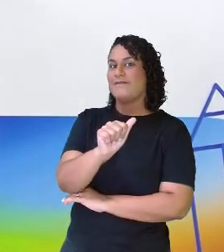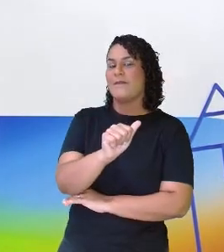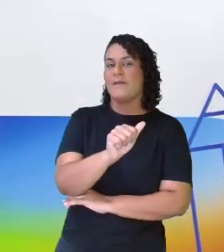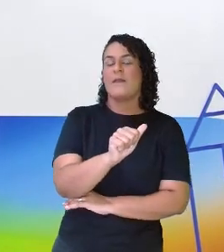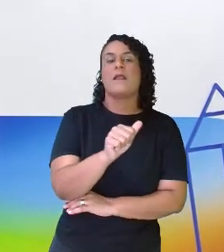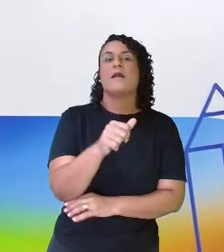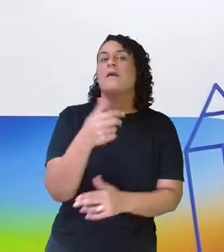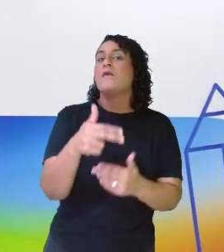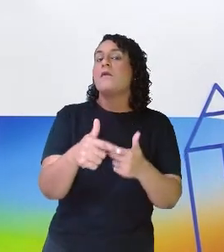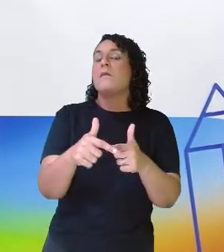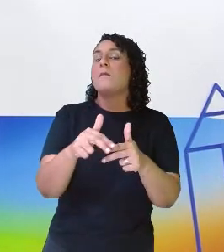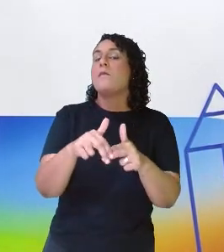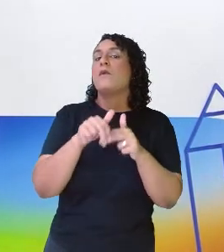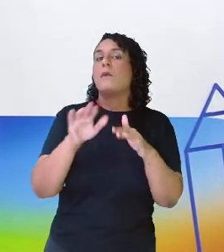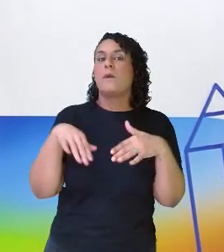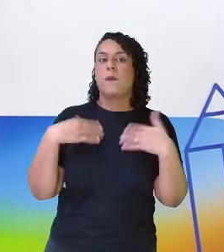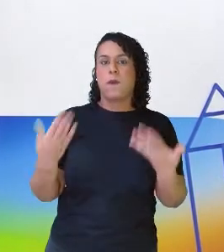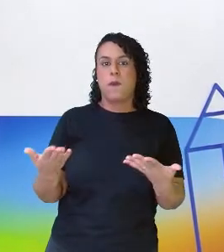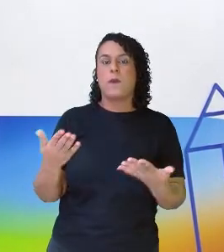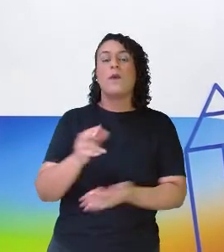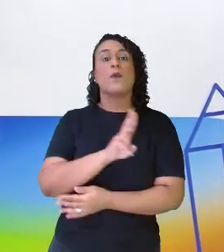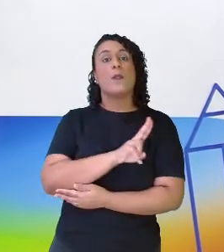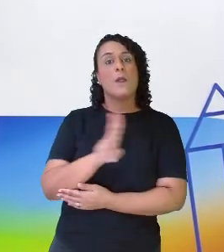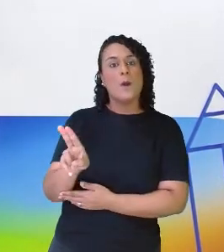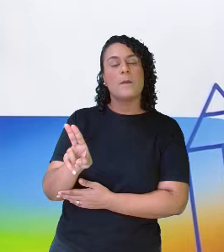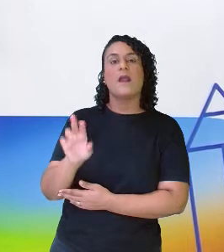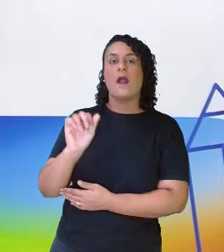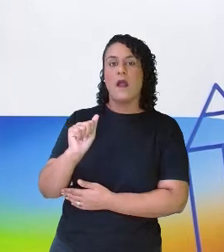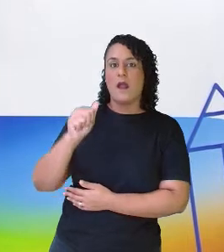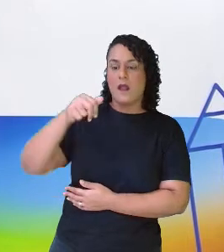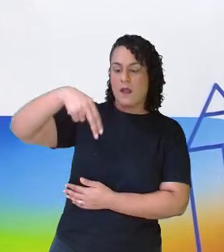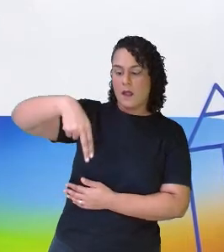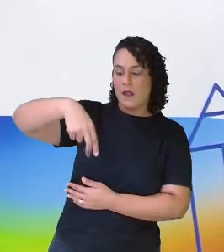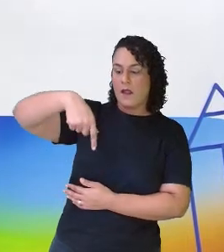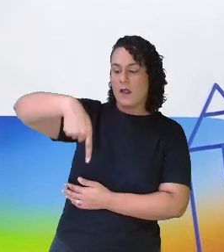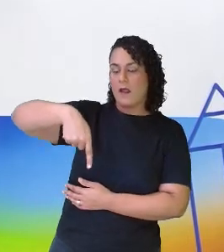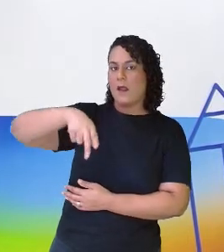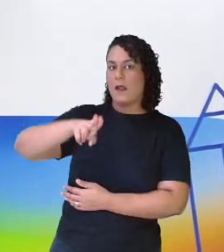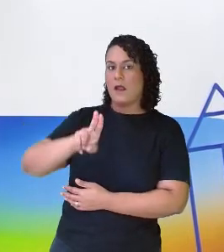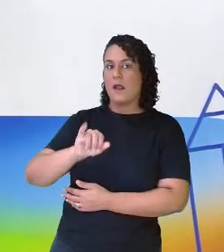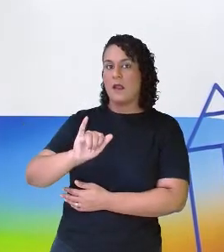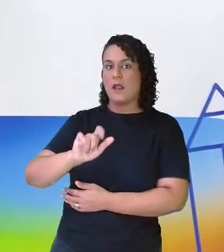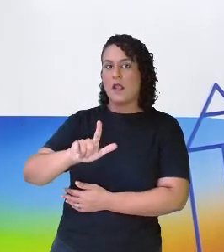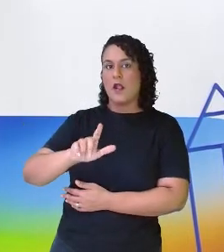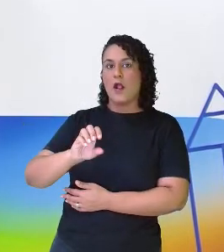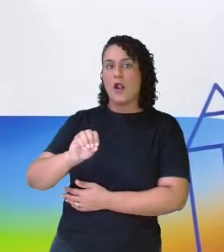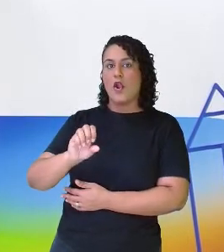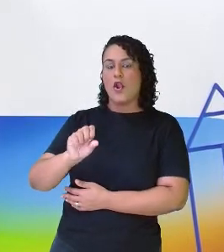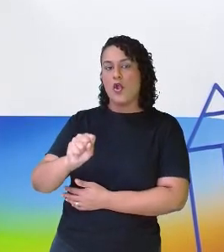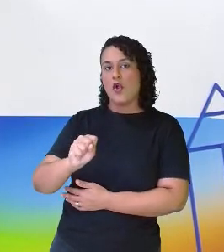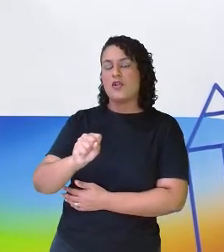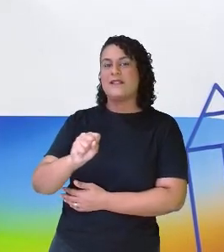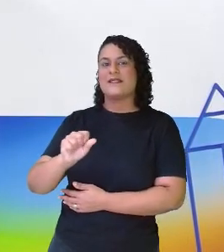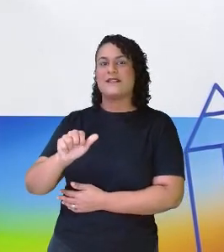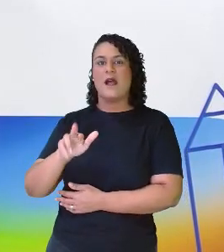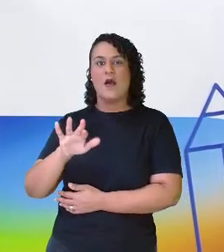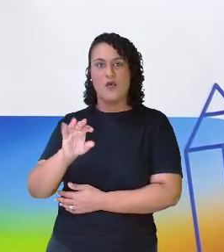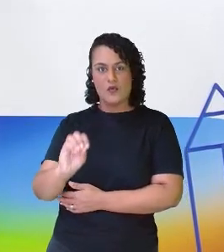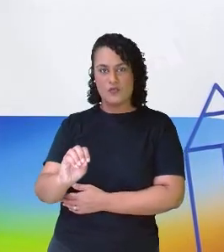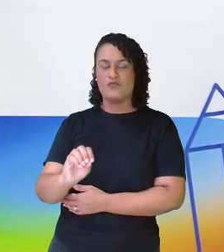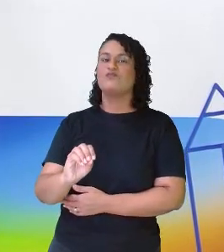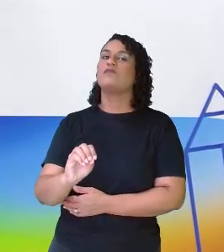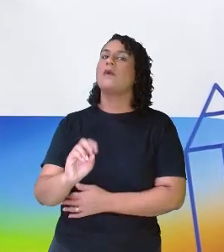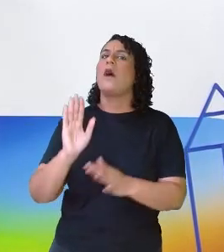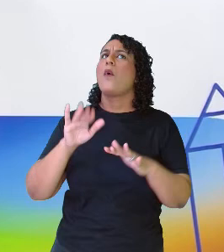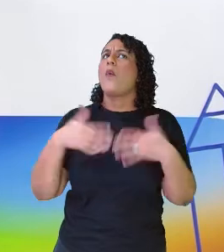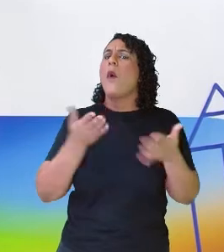Por quê? O nome do animal é anquilossauro. Então, ó, já tem uma ordem. Qual é a ordem que esses verbetes estão seguindo? Qual